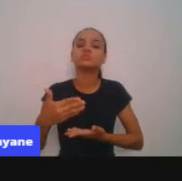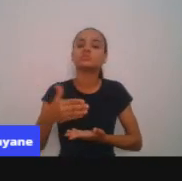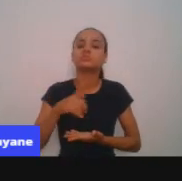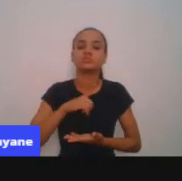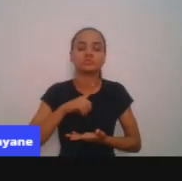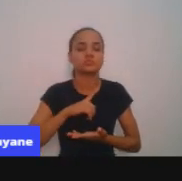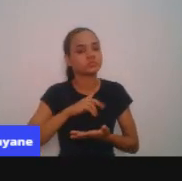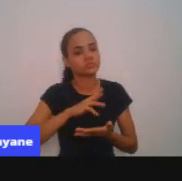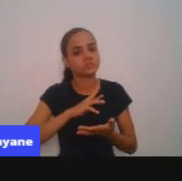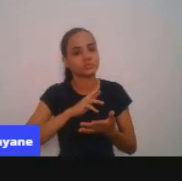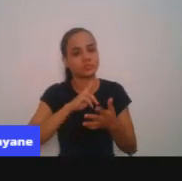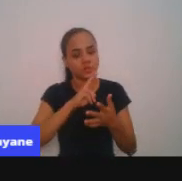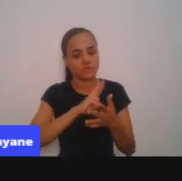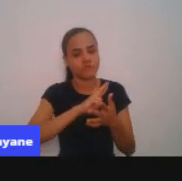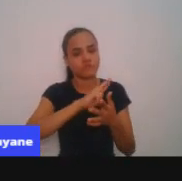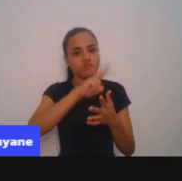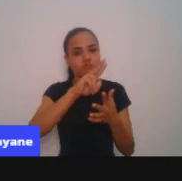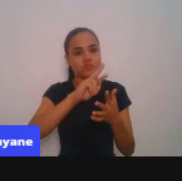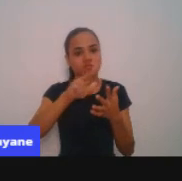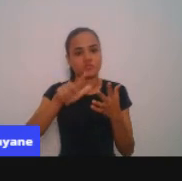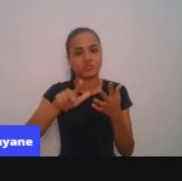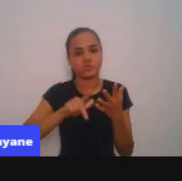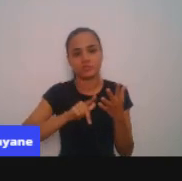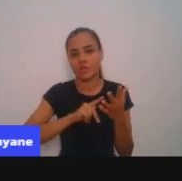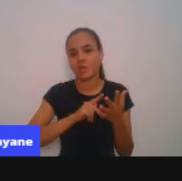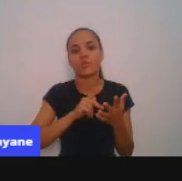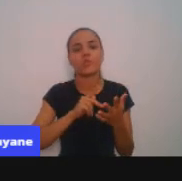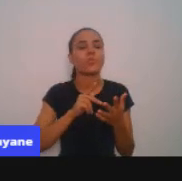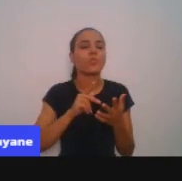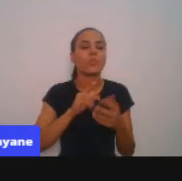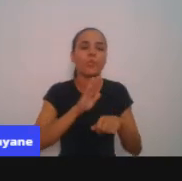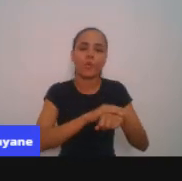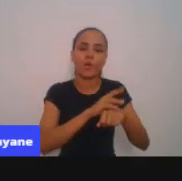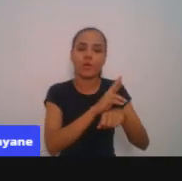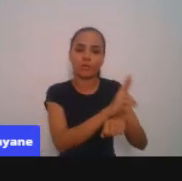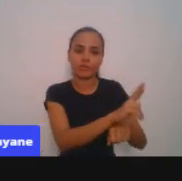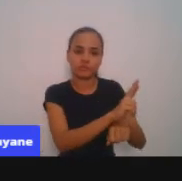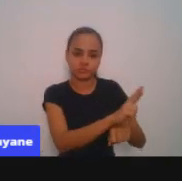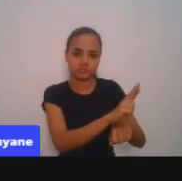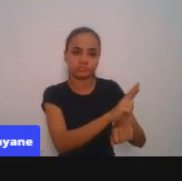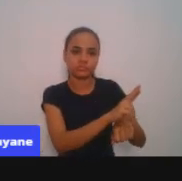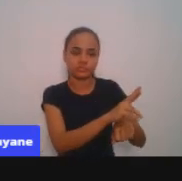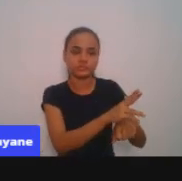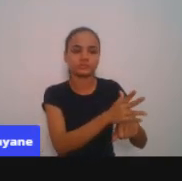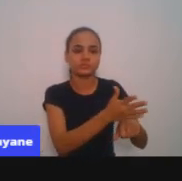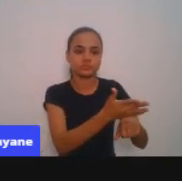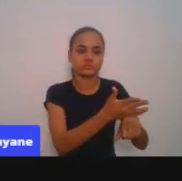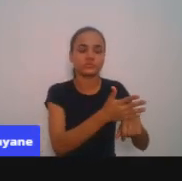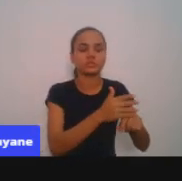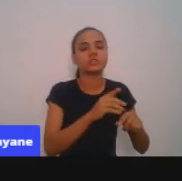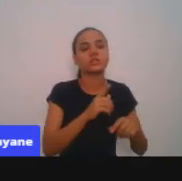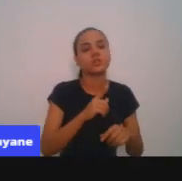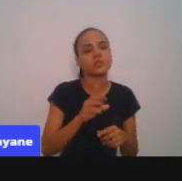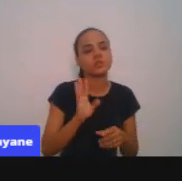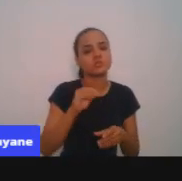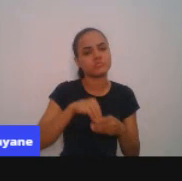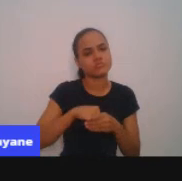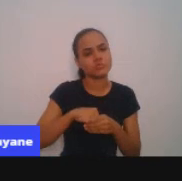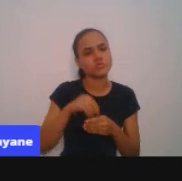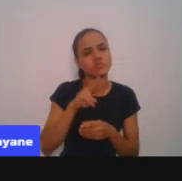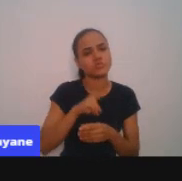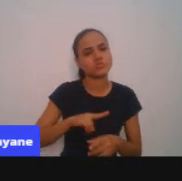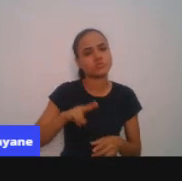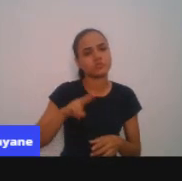tem várias outras funções, às vezes ele é até mais leve, e ele é utilizado no YouTube, no Instagram,